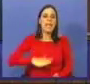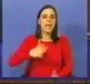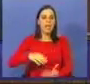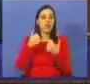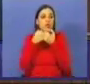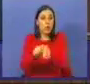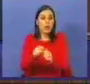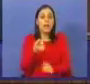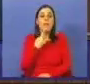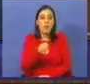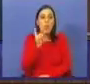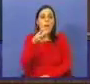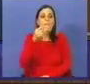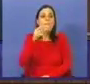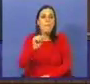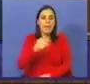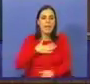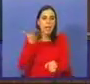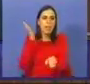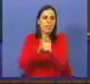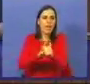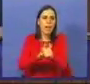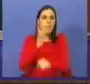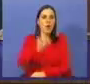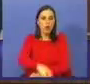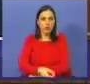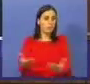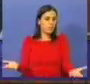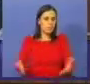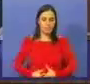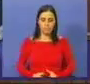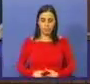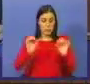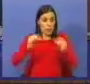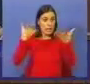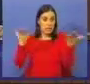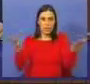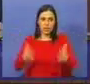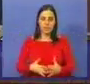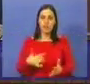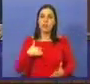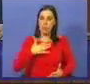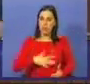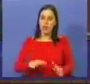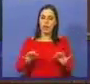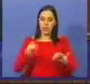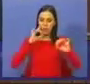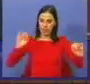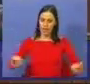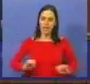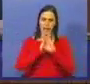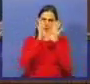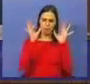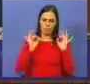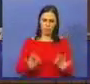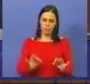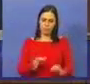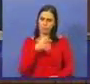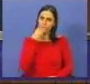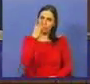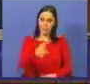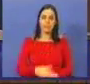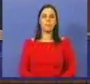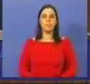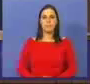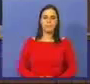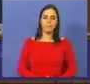esconder, já se tem que perguntar o que é que o PS quer tapar com este tipo de iniciativas. E eu quero deixar aqui claramente este registro.